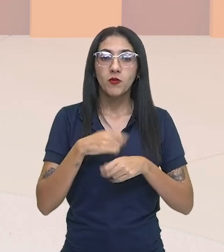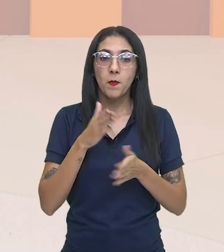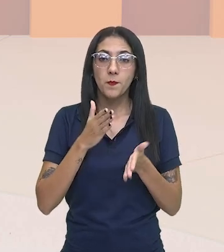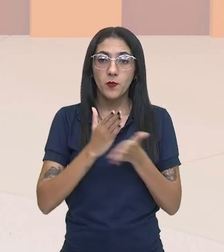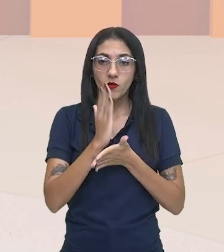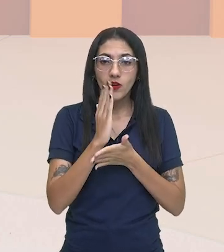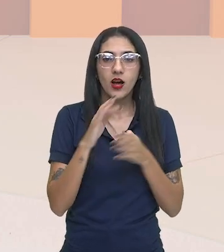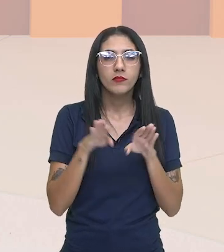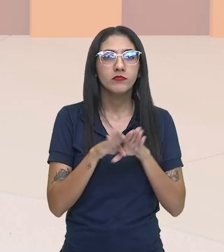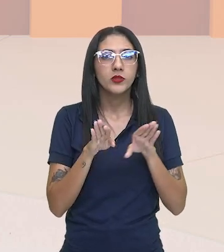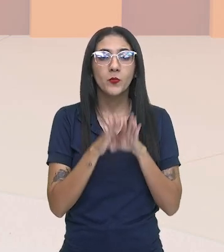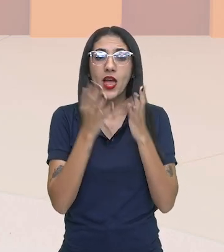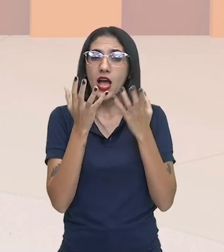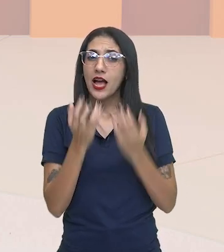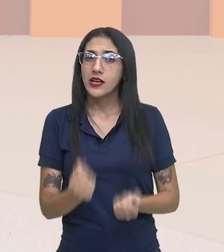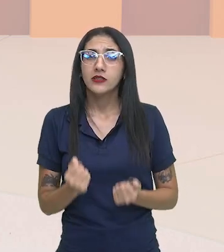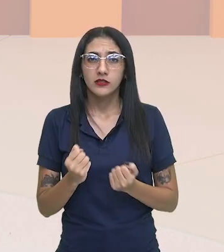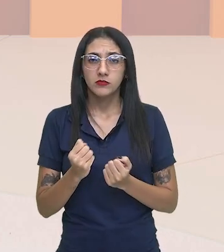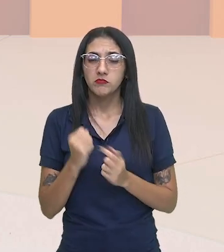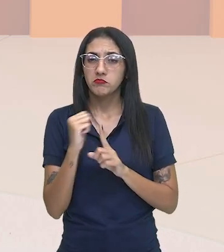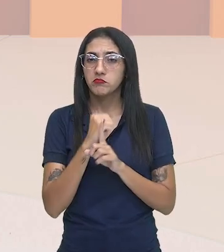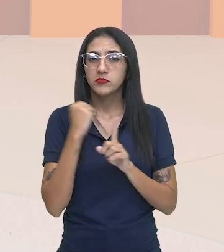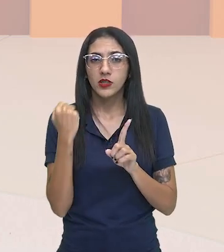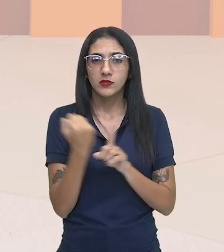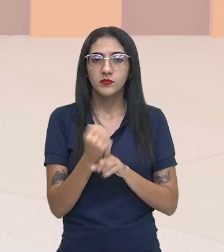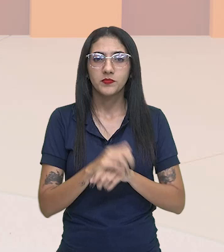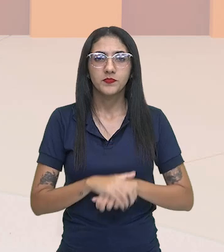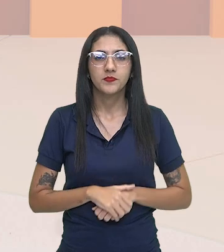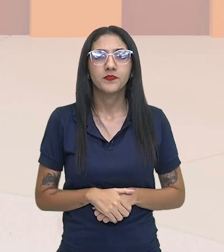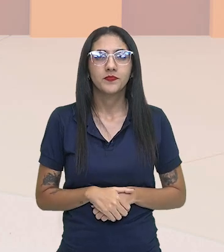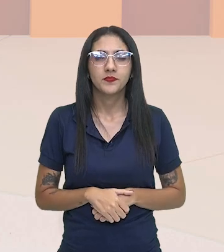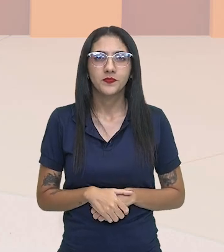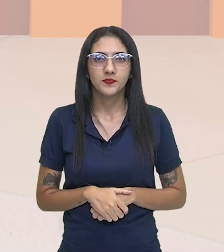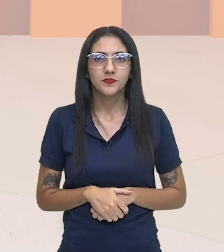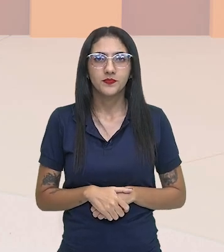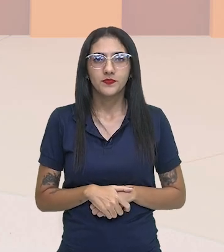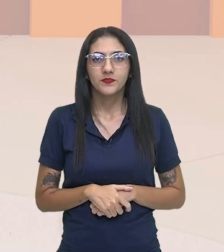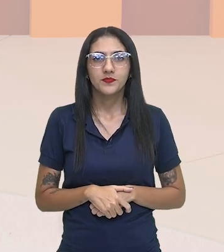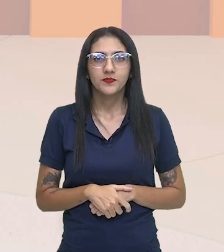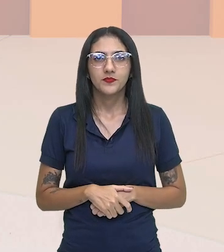aprovadas e aceitas por todos. O que legitima, né,